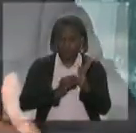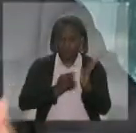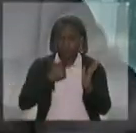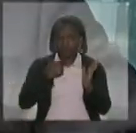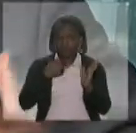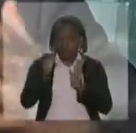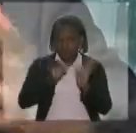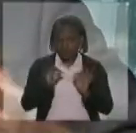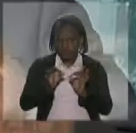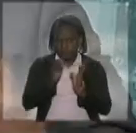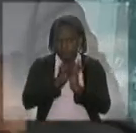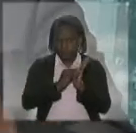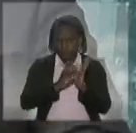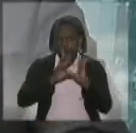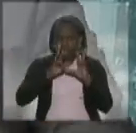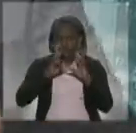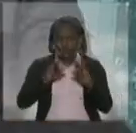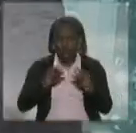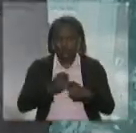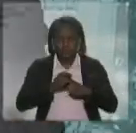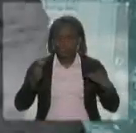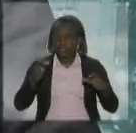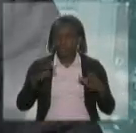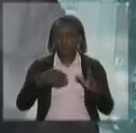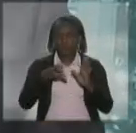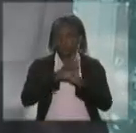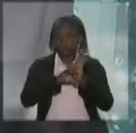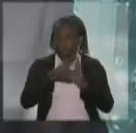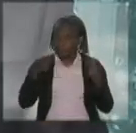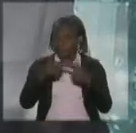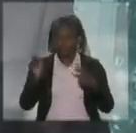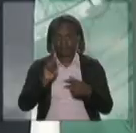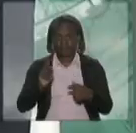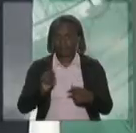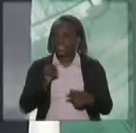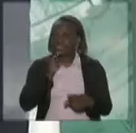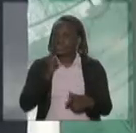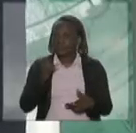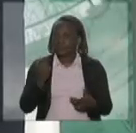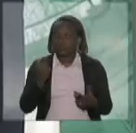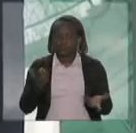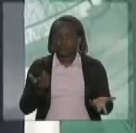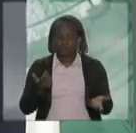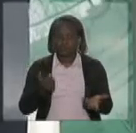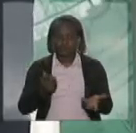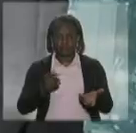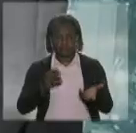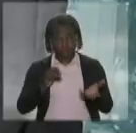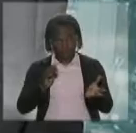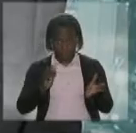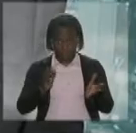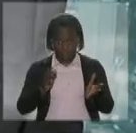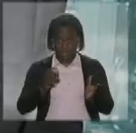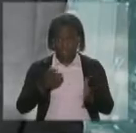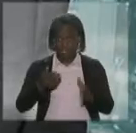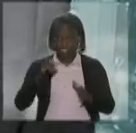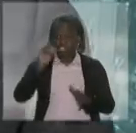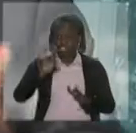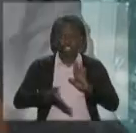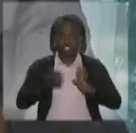são flagrantemente inconstitucional você pode dar um exemplo imagem que retira direitos